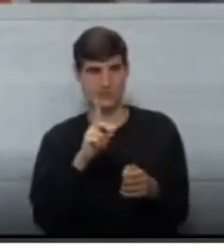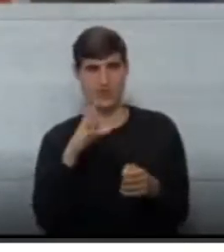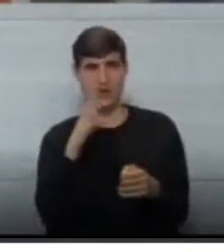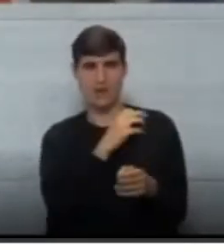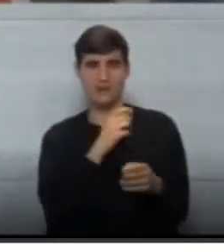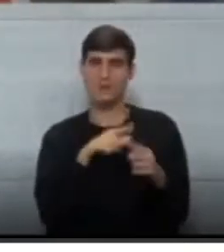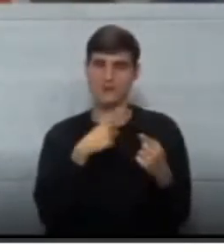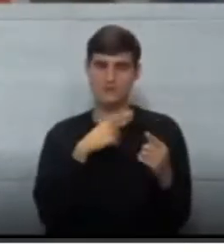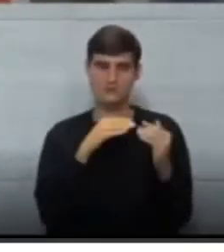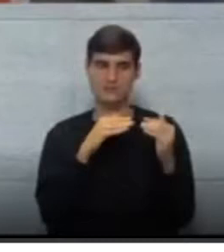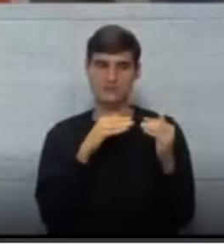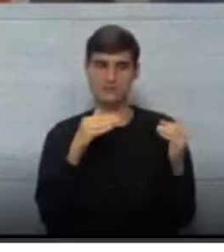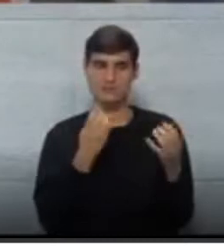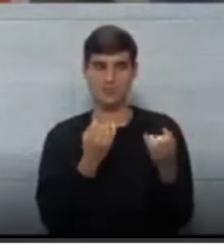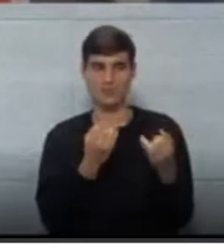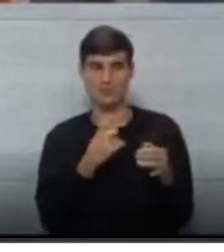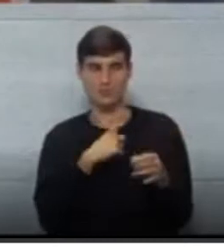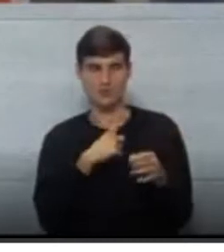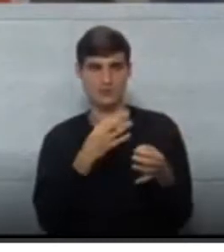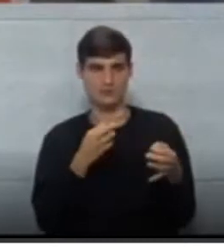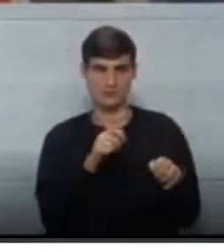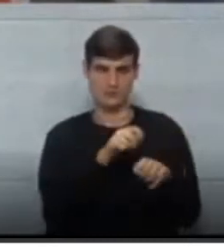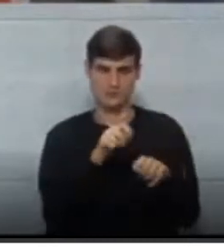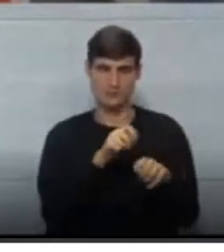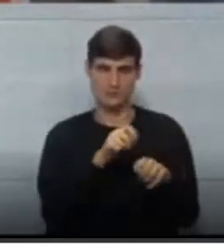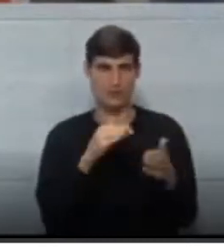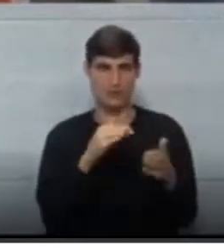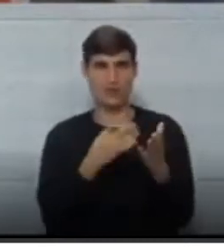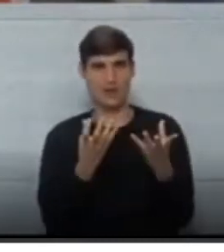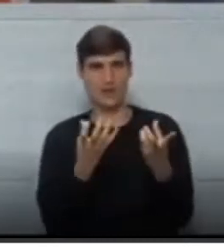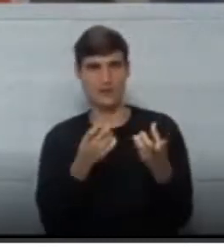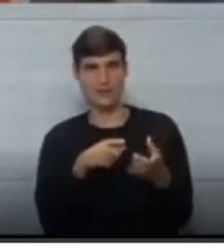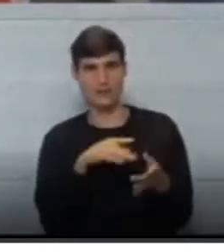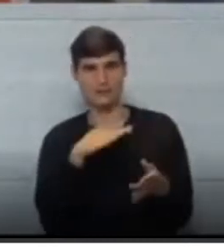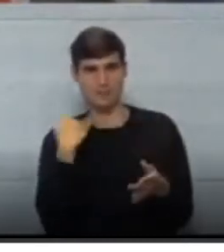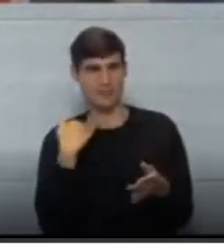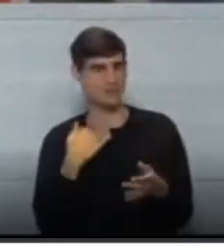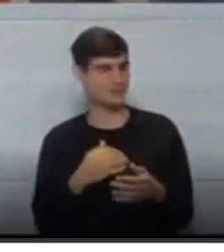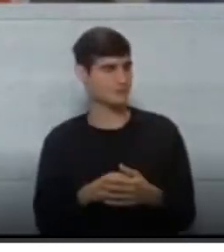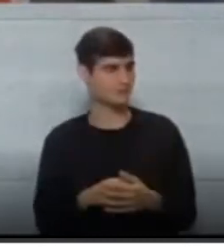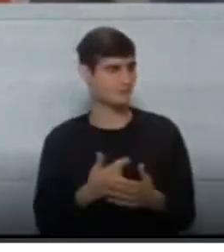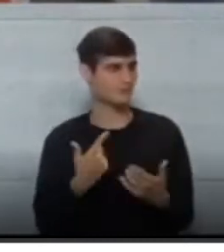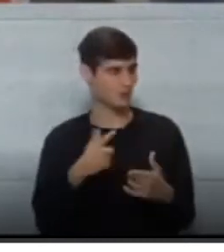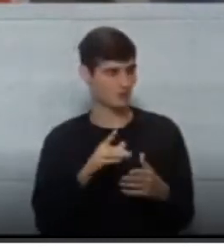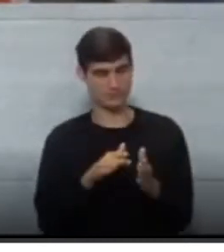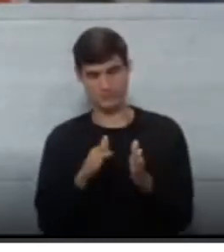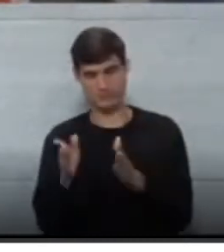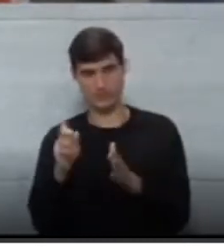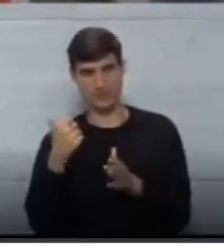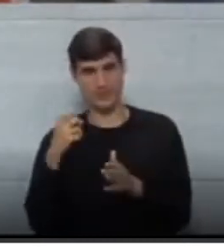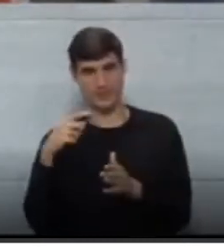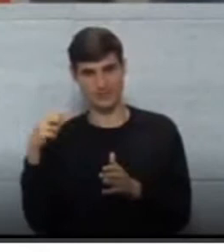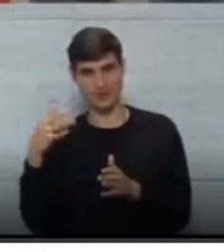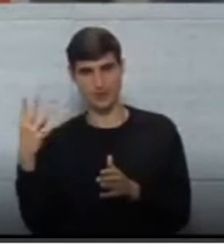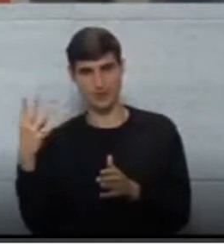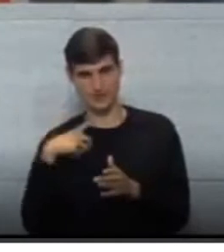porque senão não vai aquecer nada, não vai matar o micro-organismo. Fazendo o espalhamento, então, agora do 10 a menos 3.